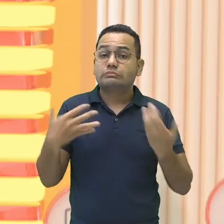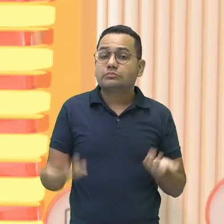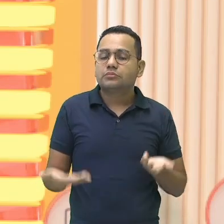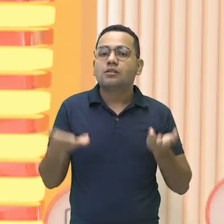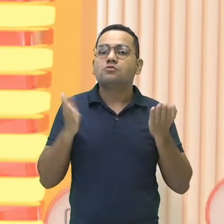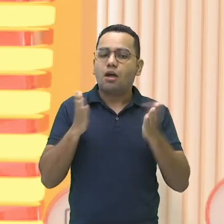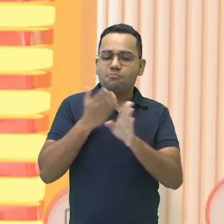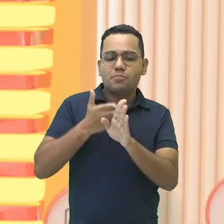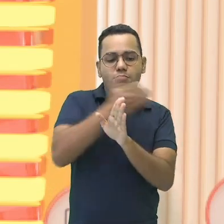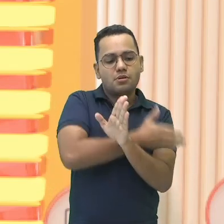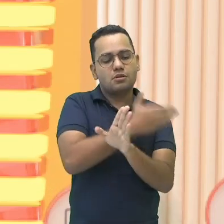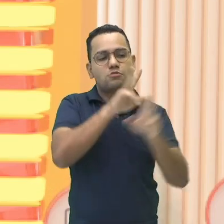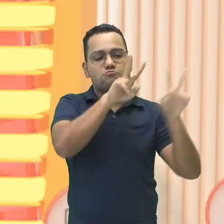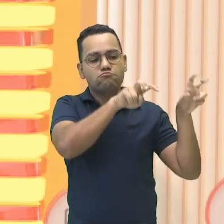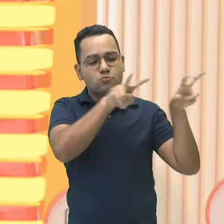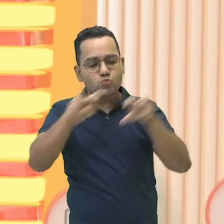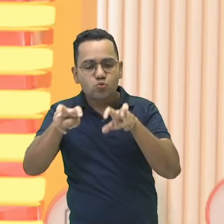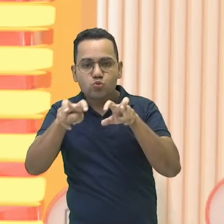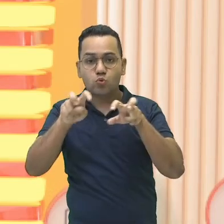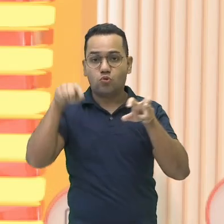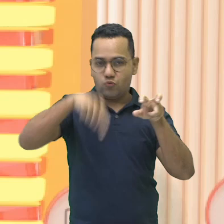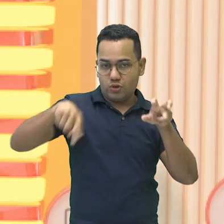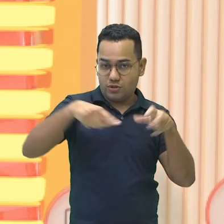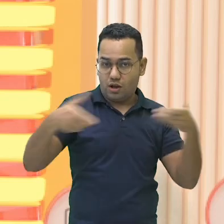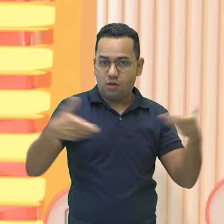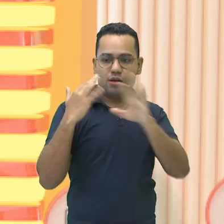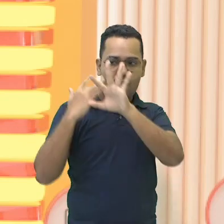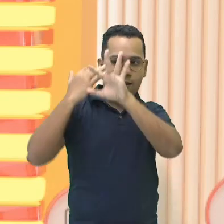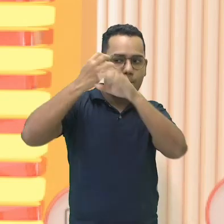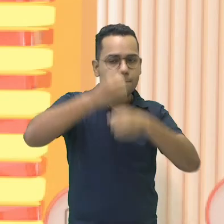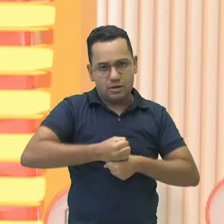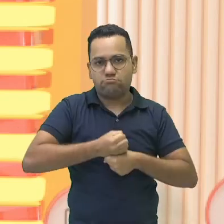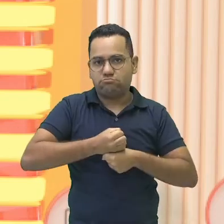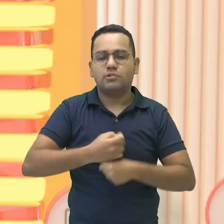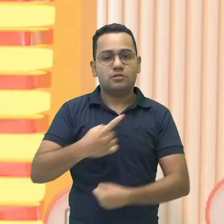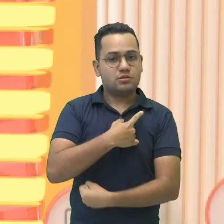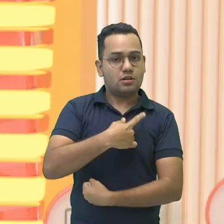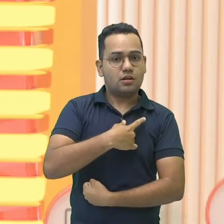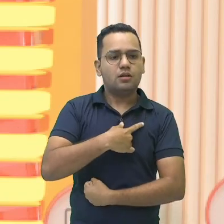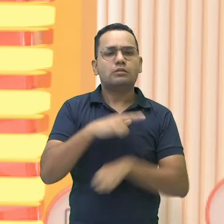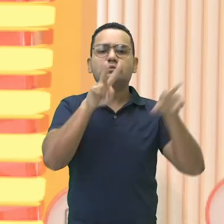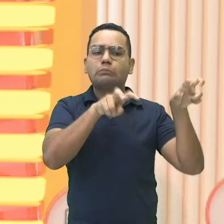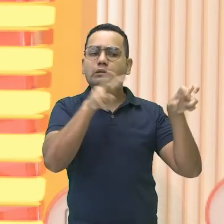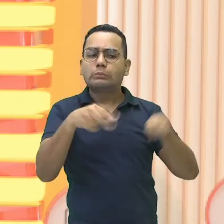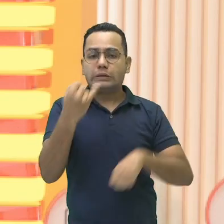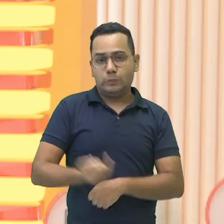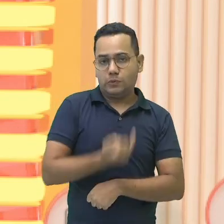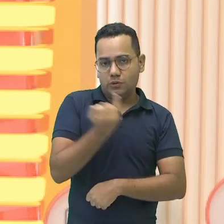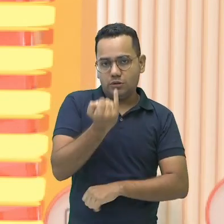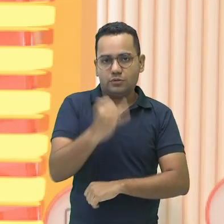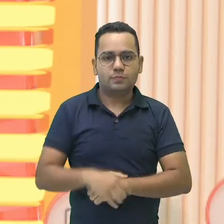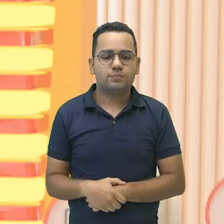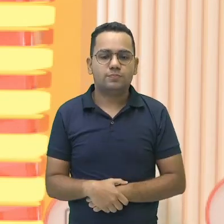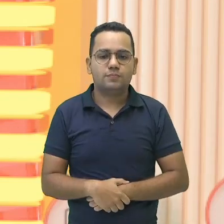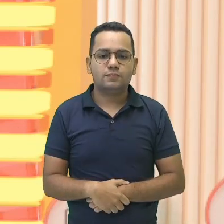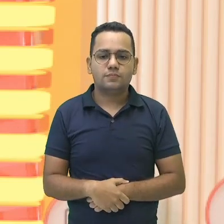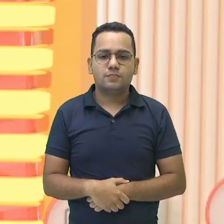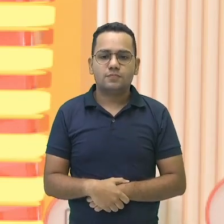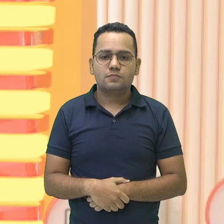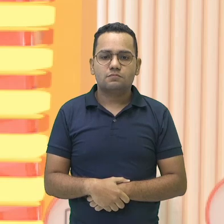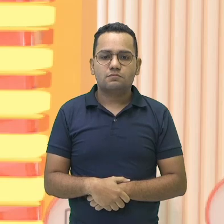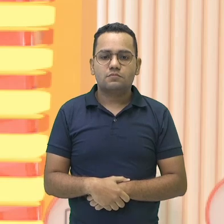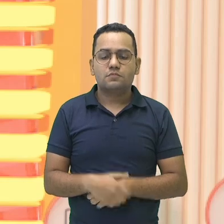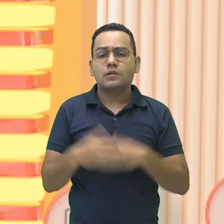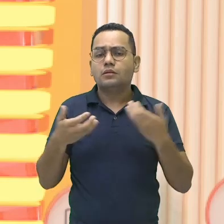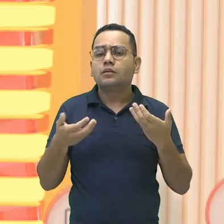relembrar algumas informações que nós vimos ao longo da unidade 1, né? Falamos aí sobre vários assuntos importantes. E a gente vai fazer aí um